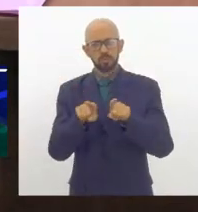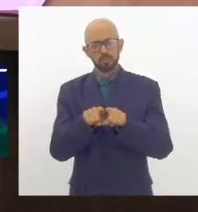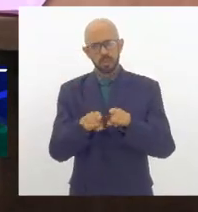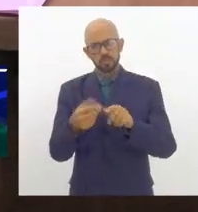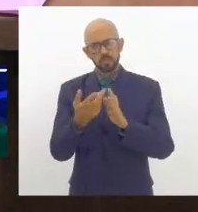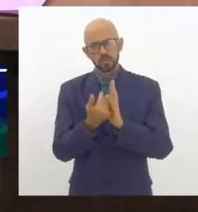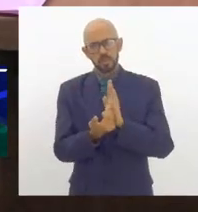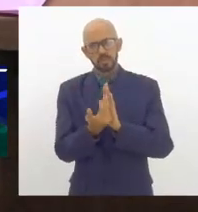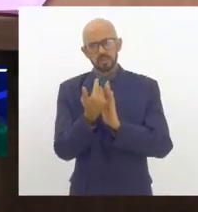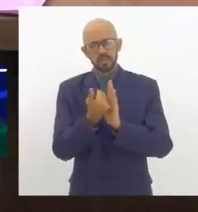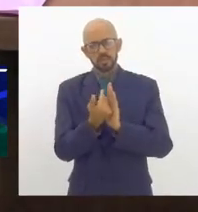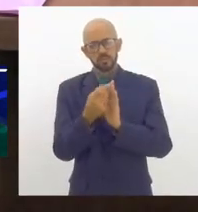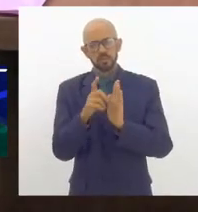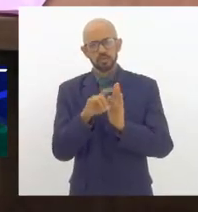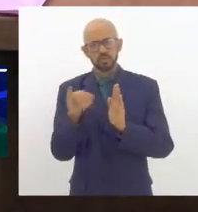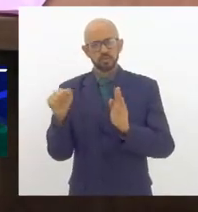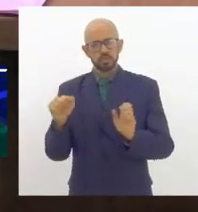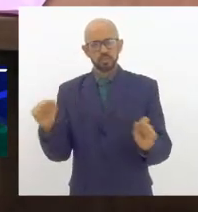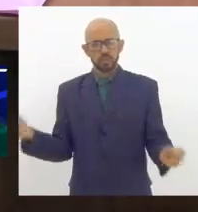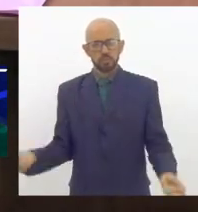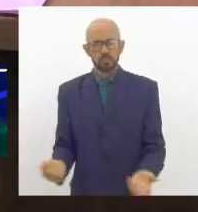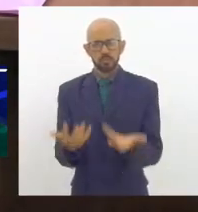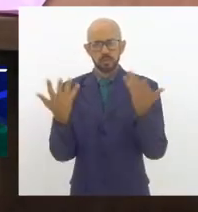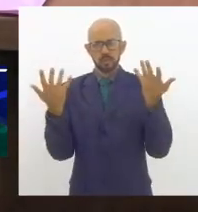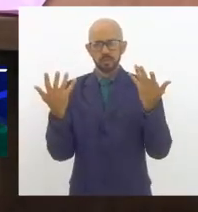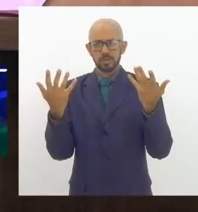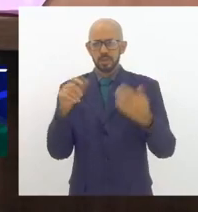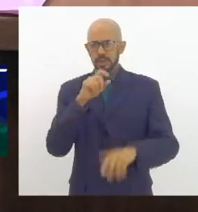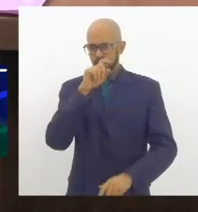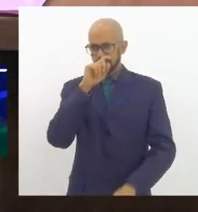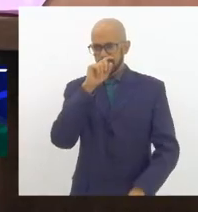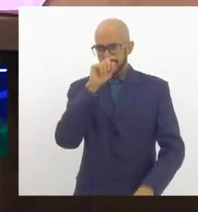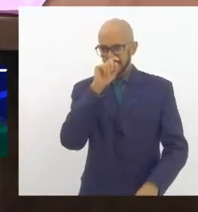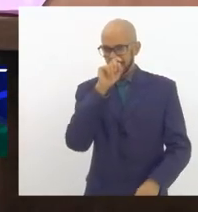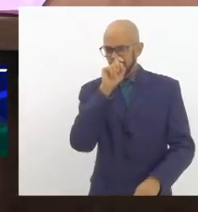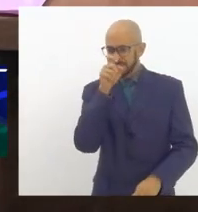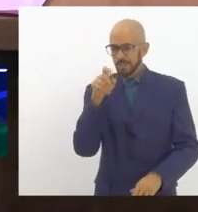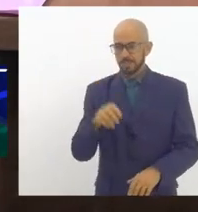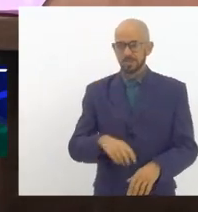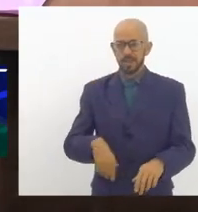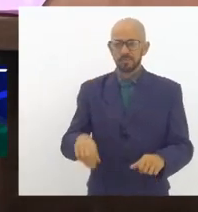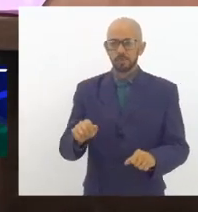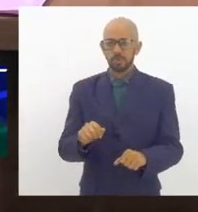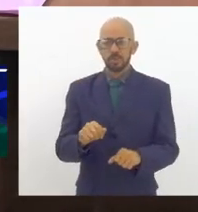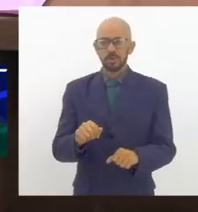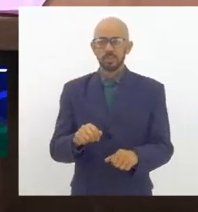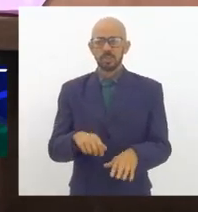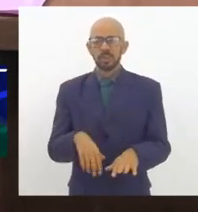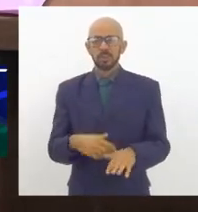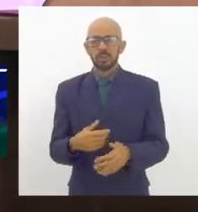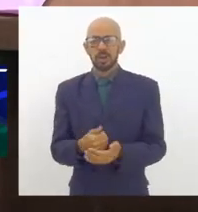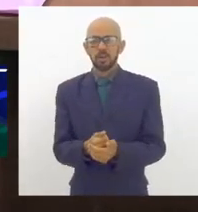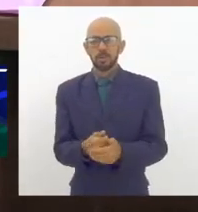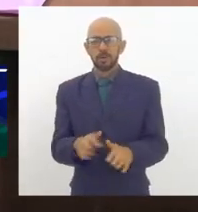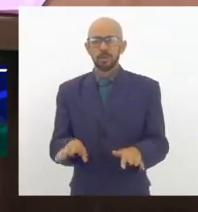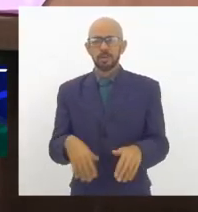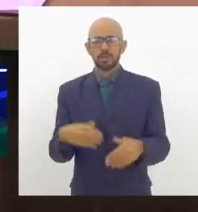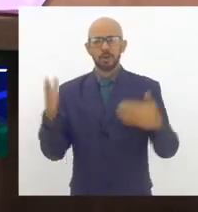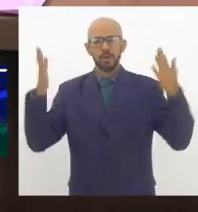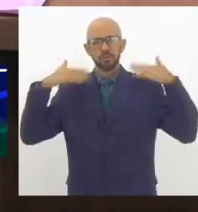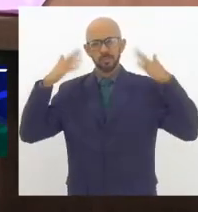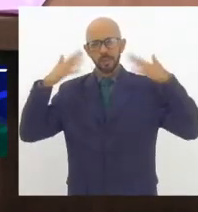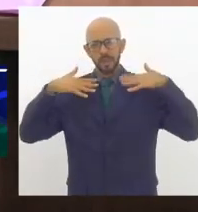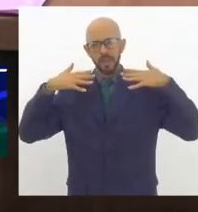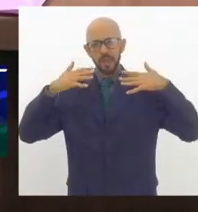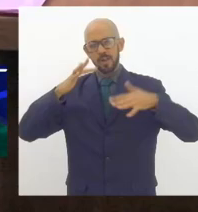de um desenho das datas comemorativas nós temos aí a primavera nós temos a entrada é do verão